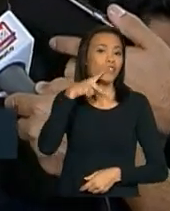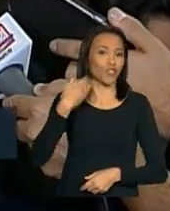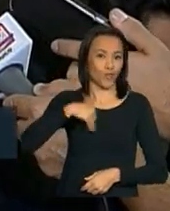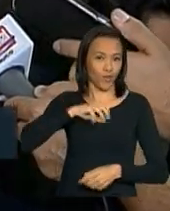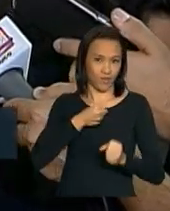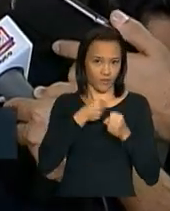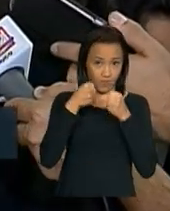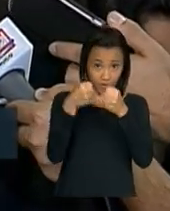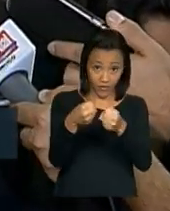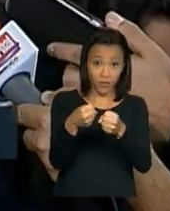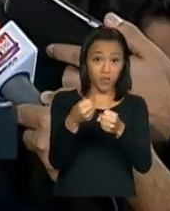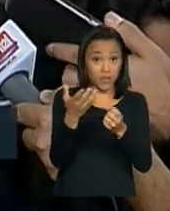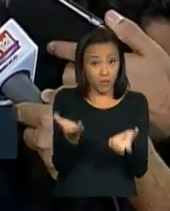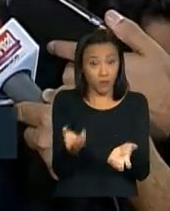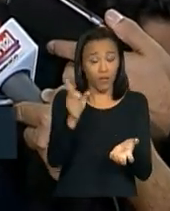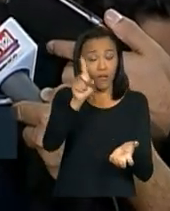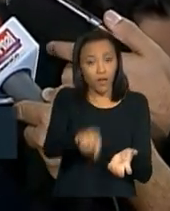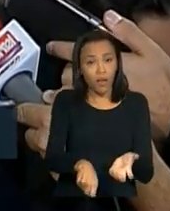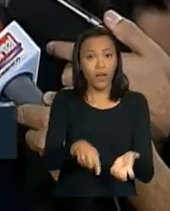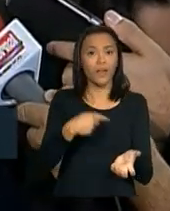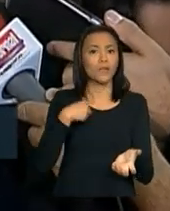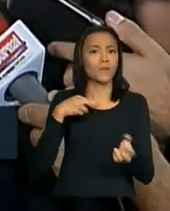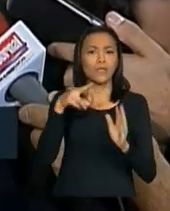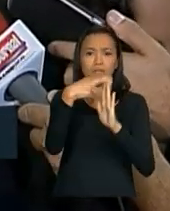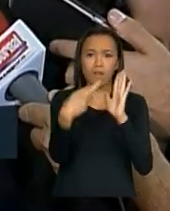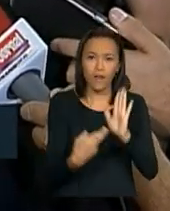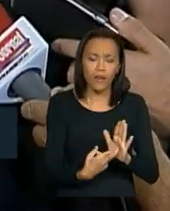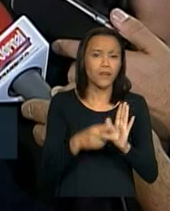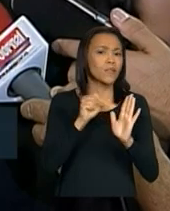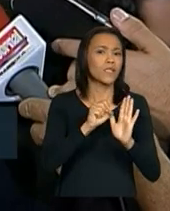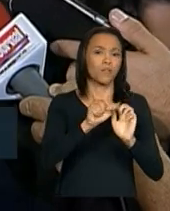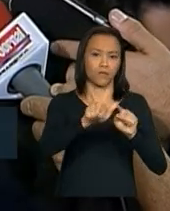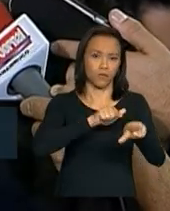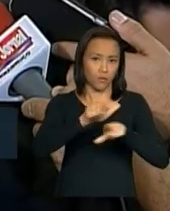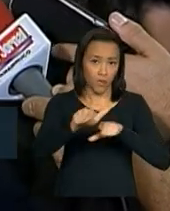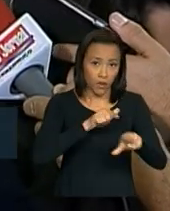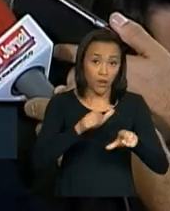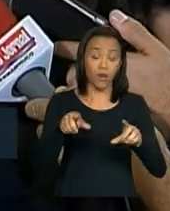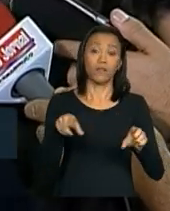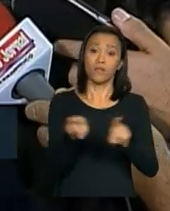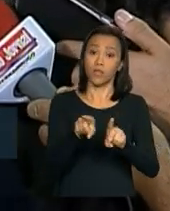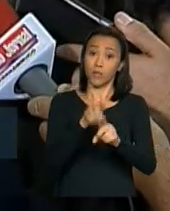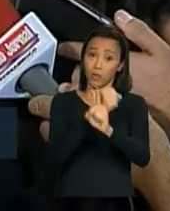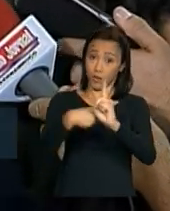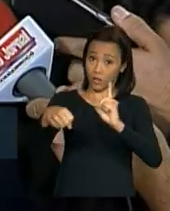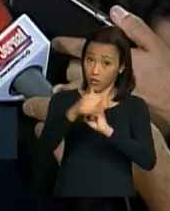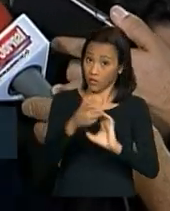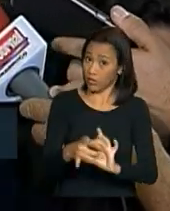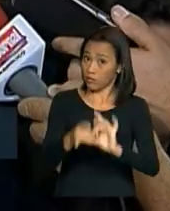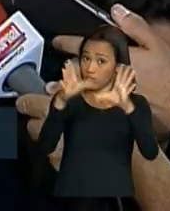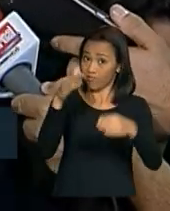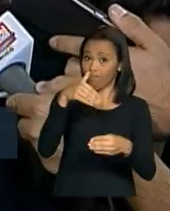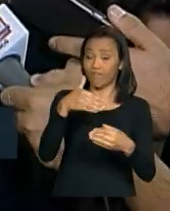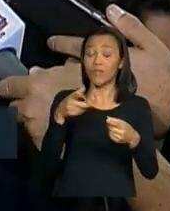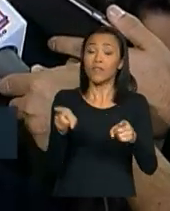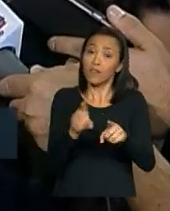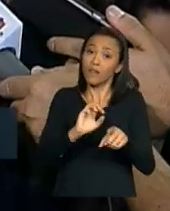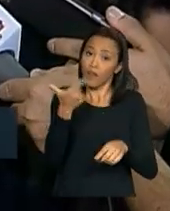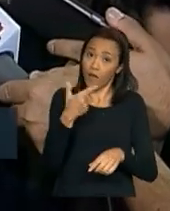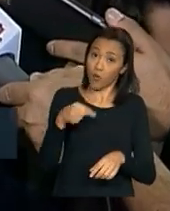defendemos, né? Baseada nos postulados do trabalhismo, socialismo democrático, nós vamos, claro, com